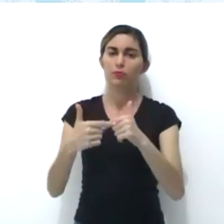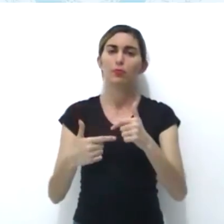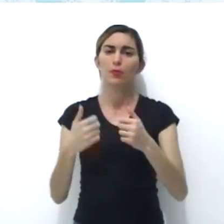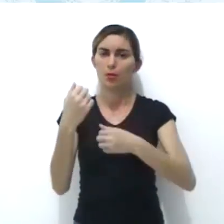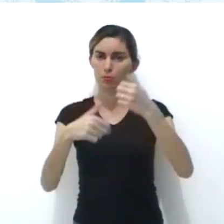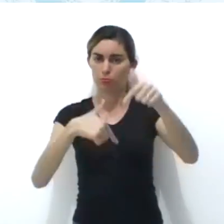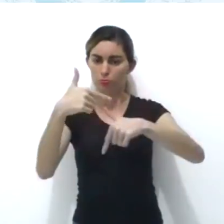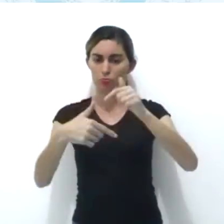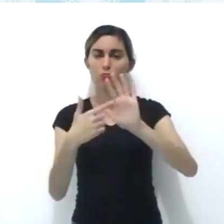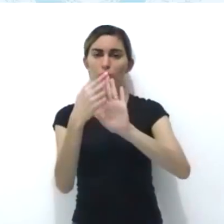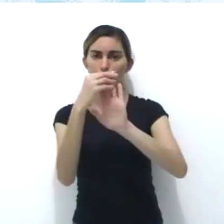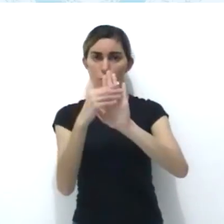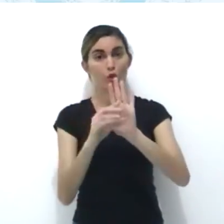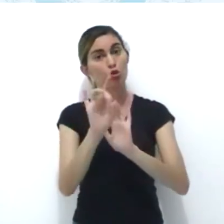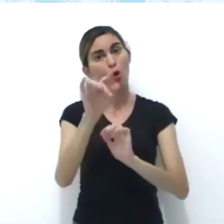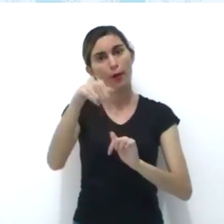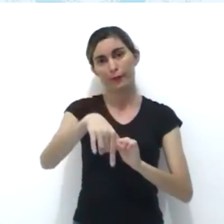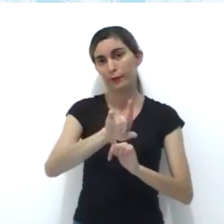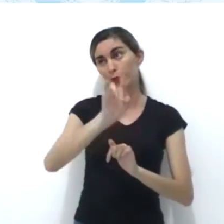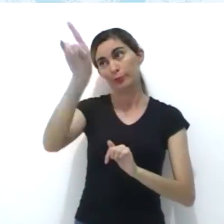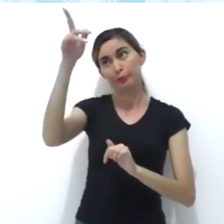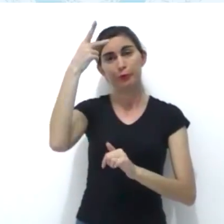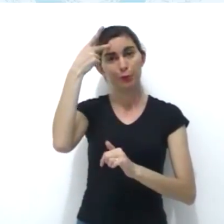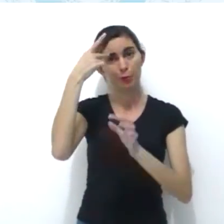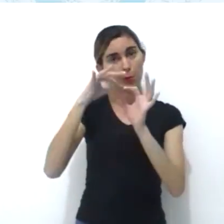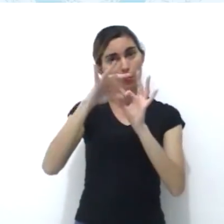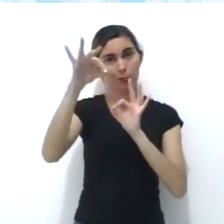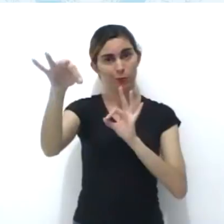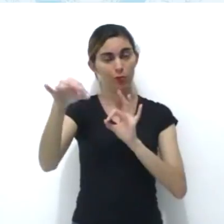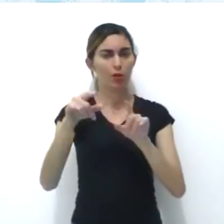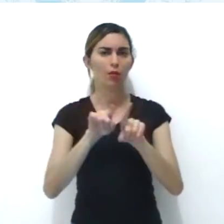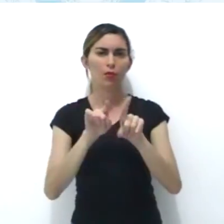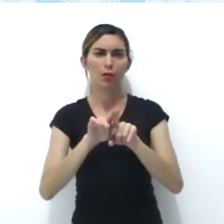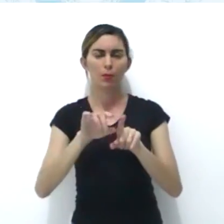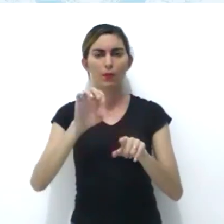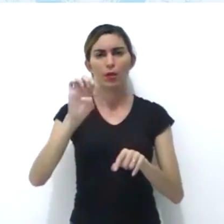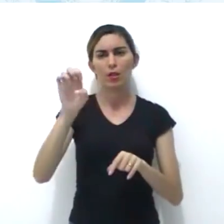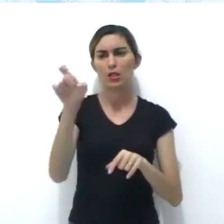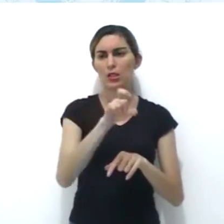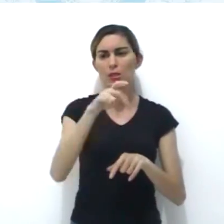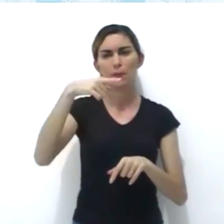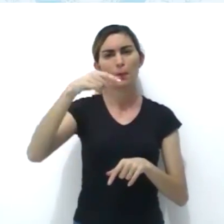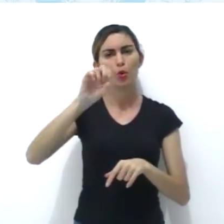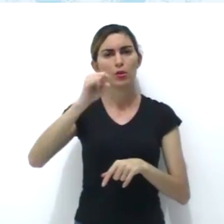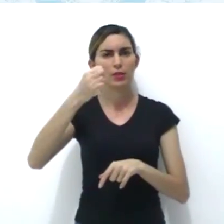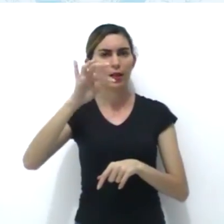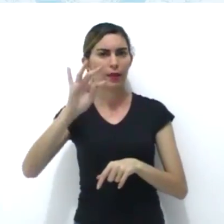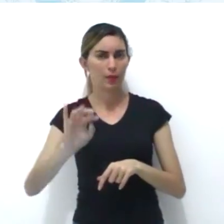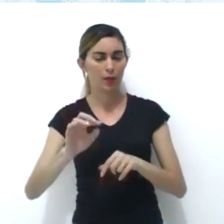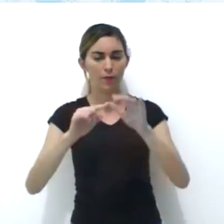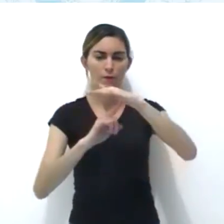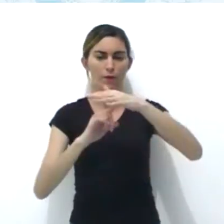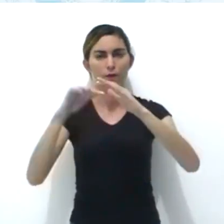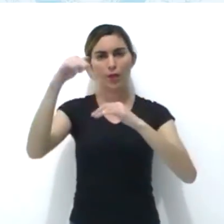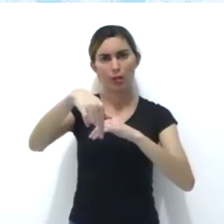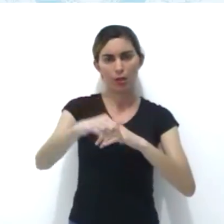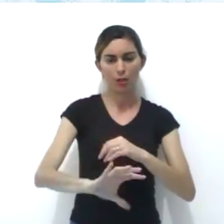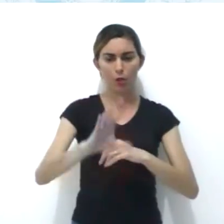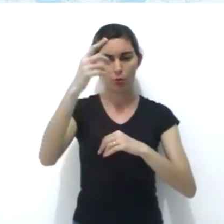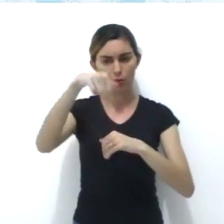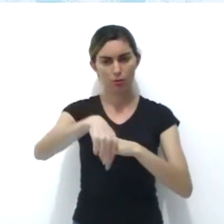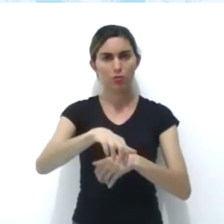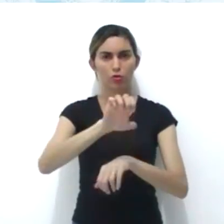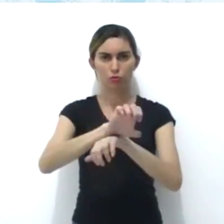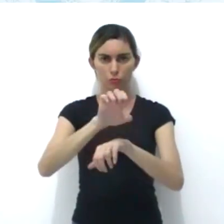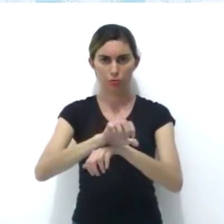seus trabalhos. Só que é lá em São Paulo, né, um pouco mais longe. Tem a Expo7, que é uma feira nossa aqui local, acontece aqui no